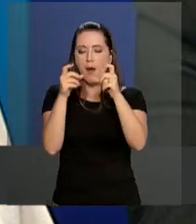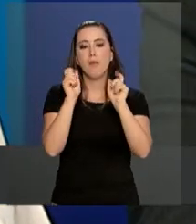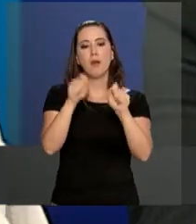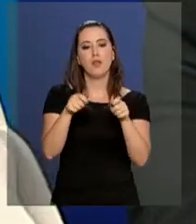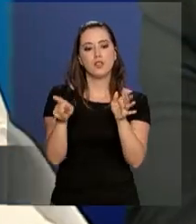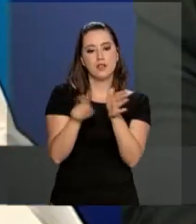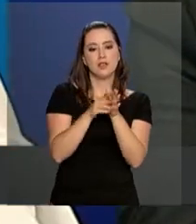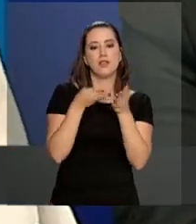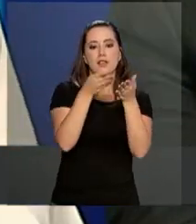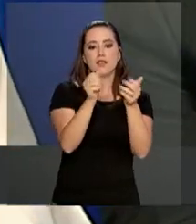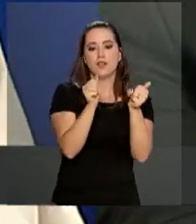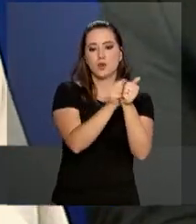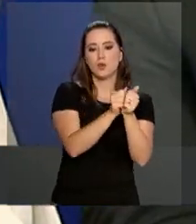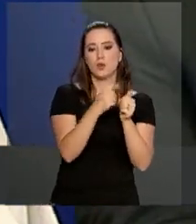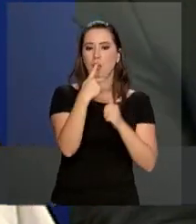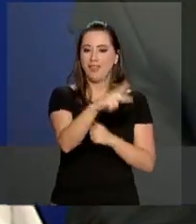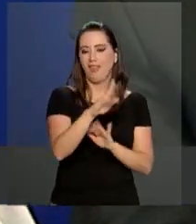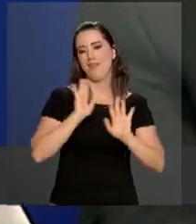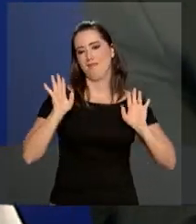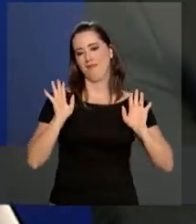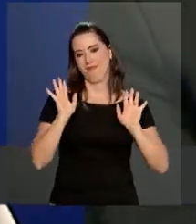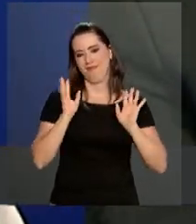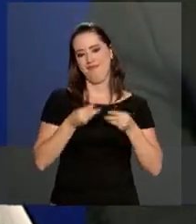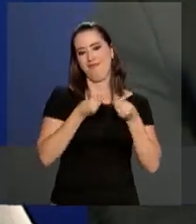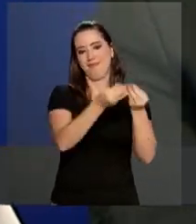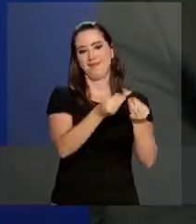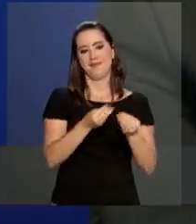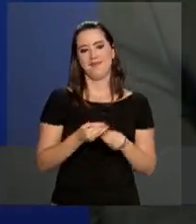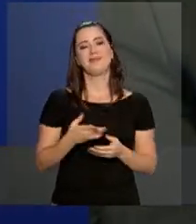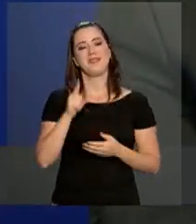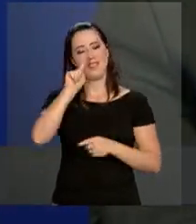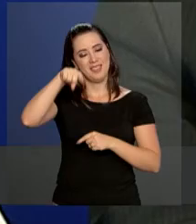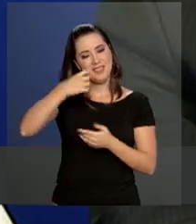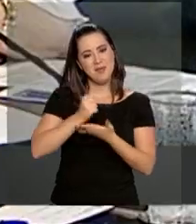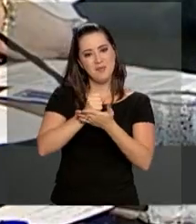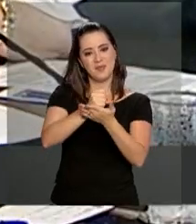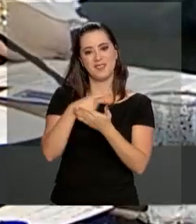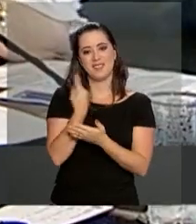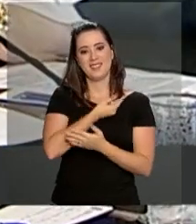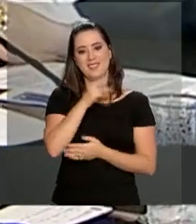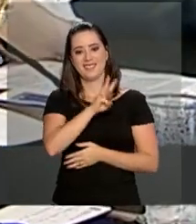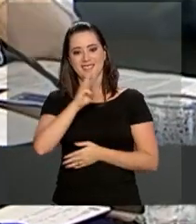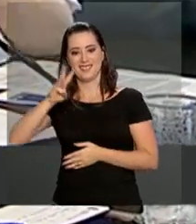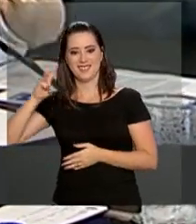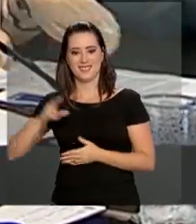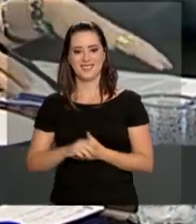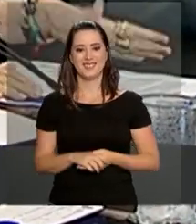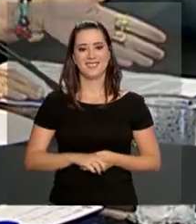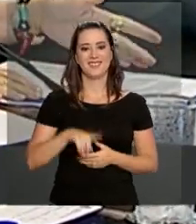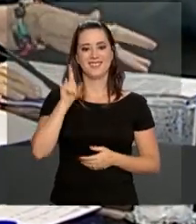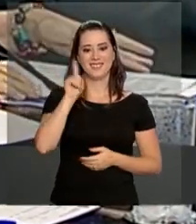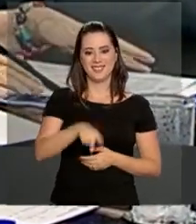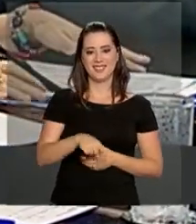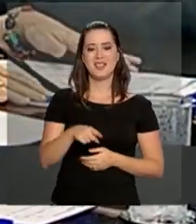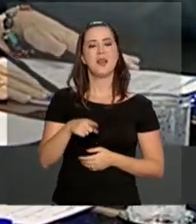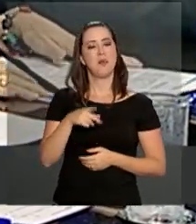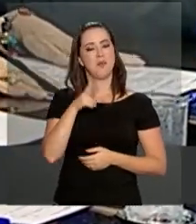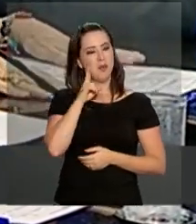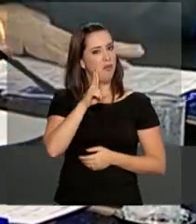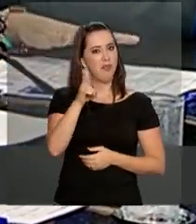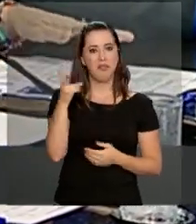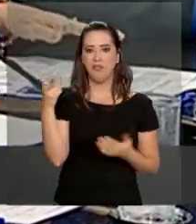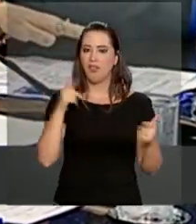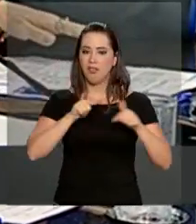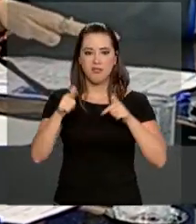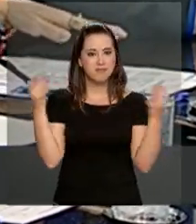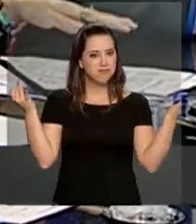dele ele vai levar embora pra ele não é estará disponível no nosso site depois é porque acho um grande trabalho